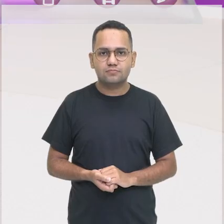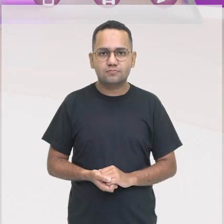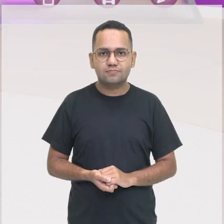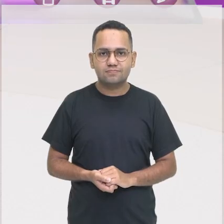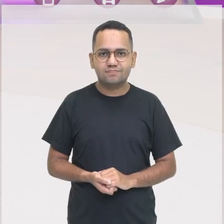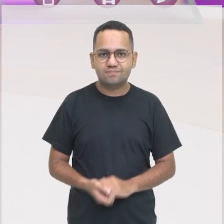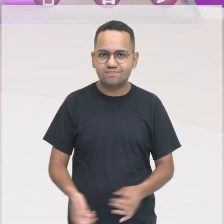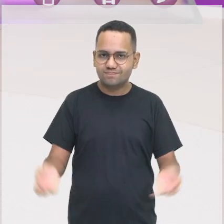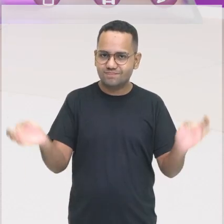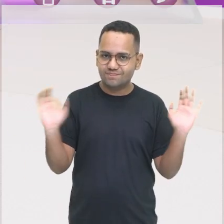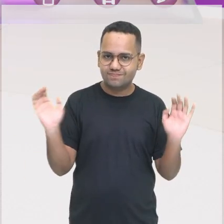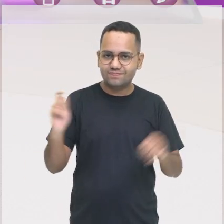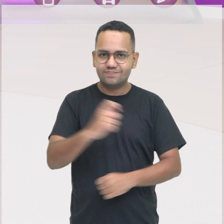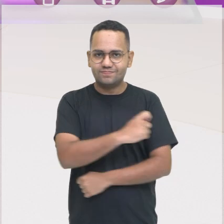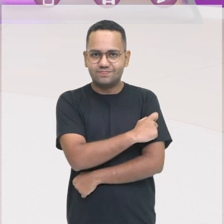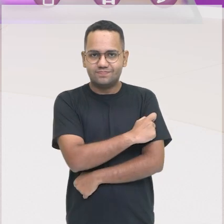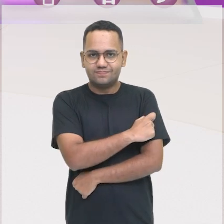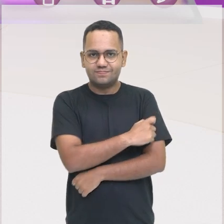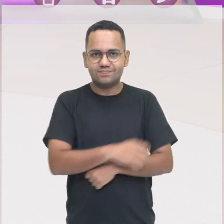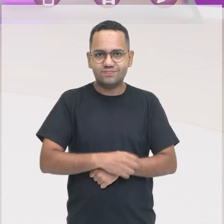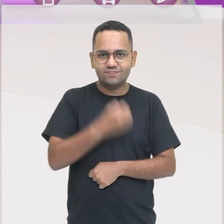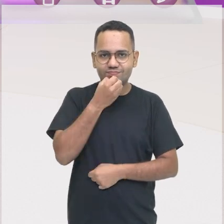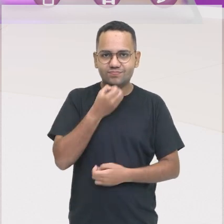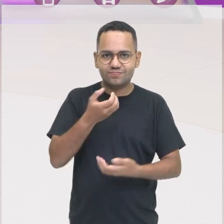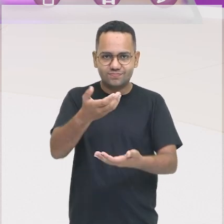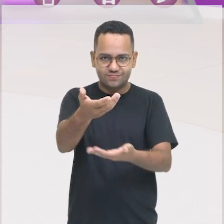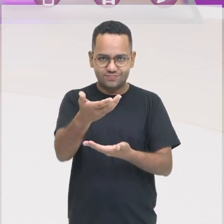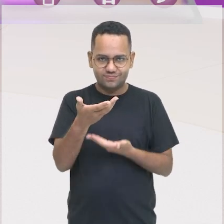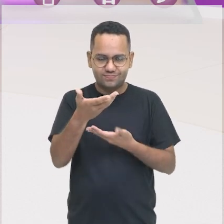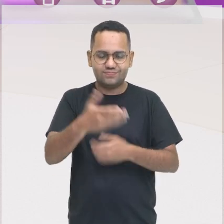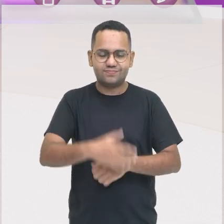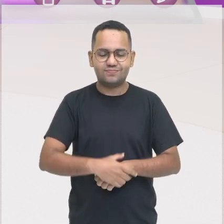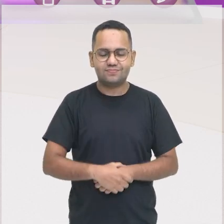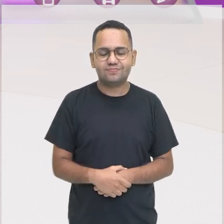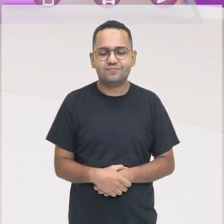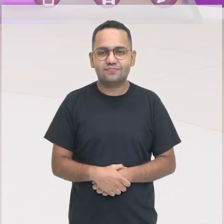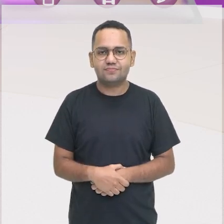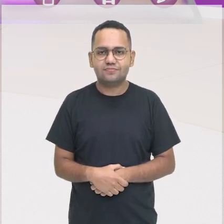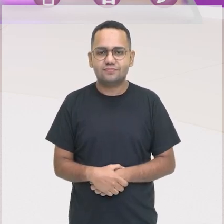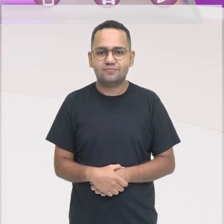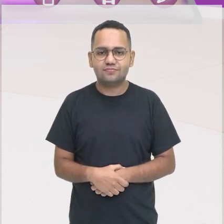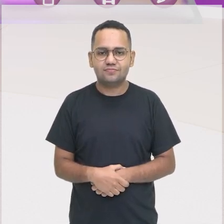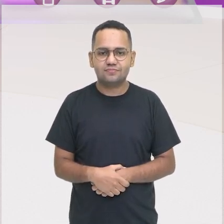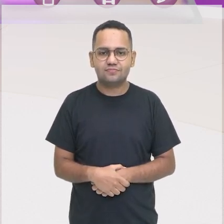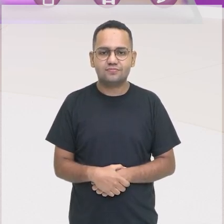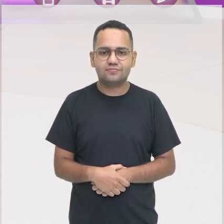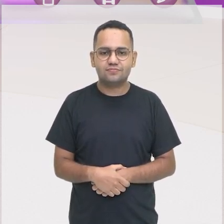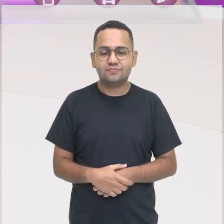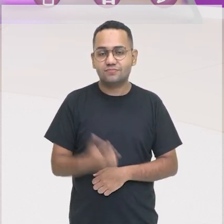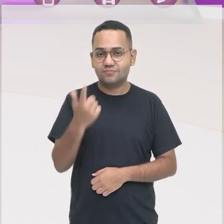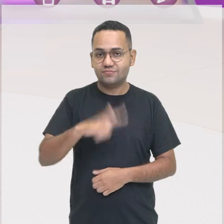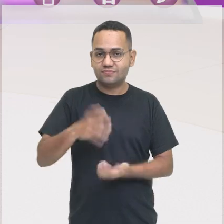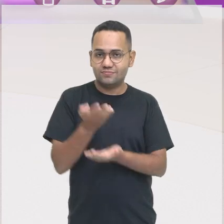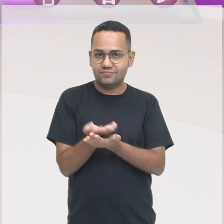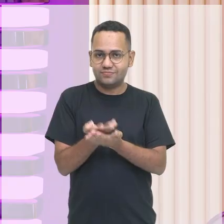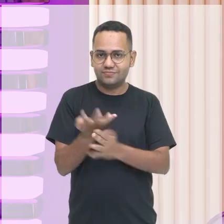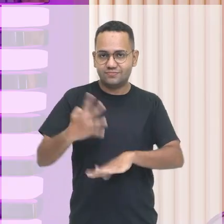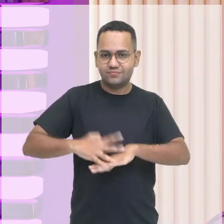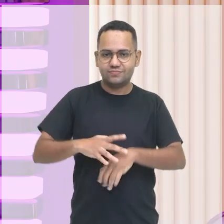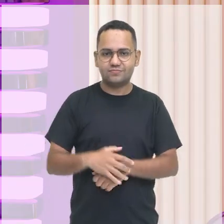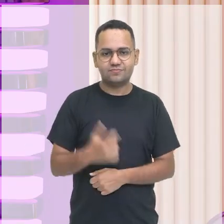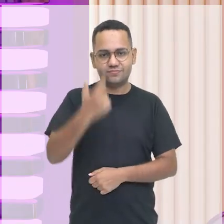Olá, meus queridos alunos e alunas, sejam todos muito bem-vindos, muito bem-vindas. Vamos aqui para mais uma aula de